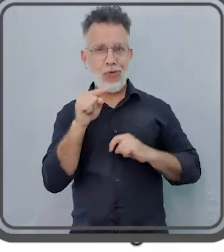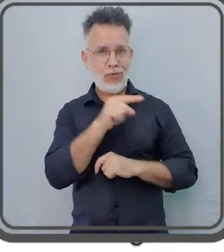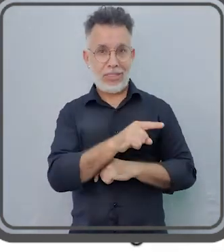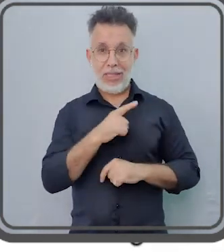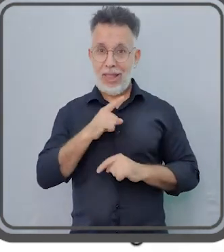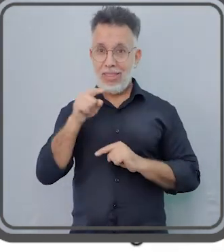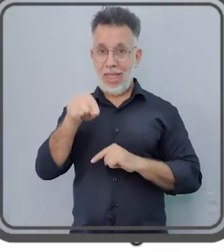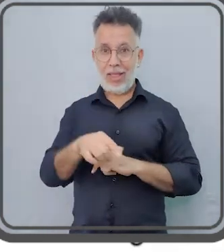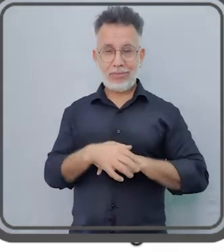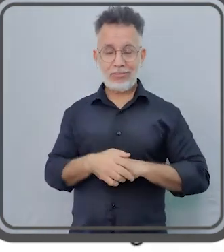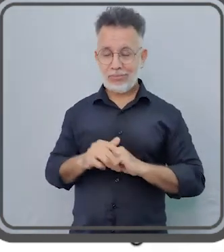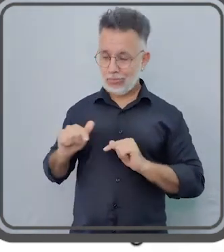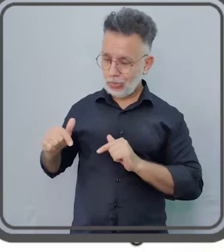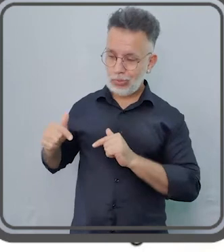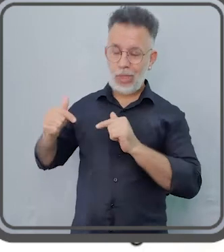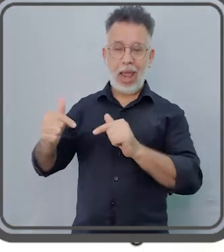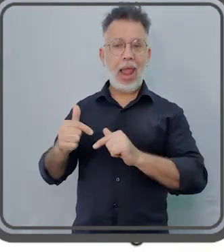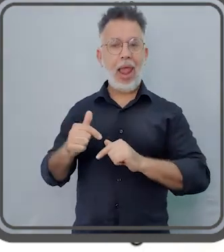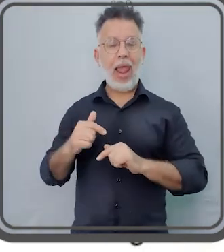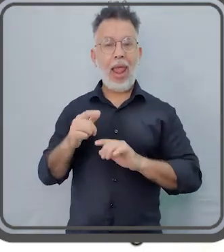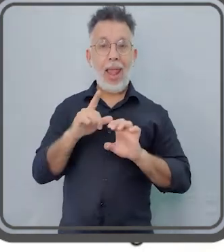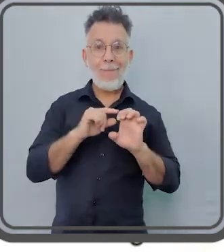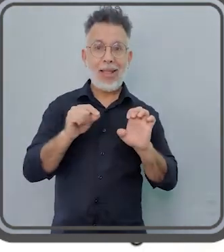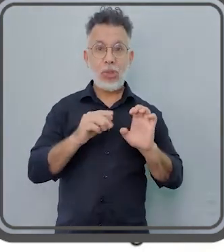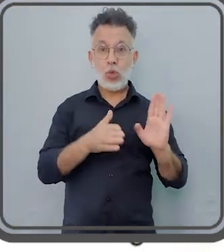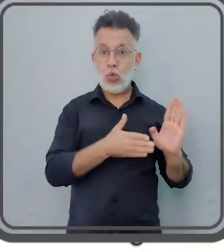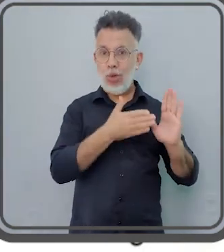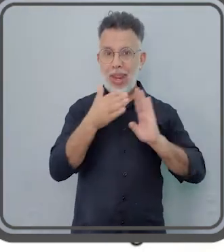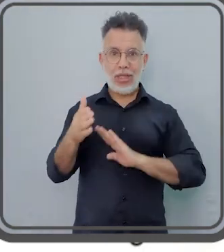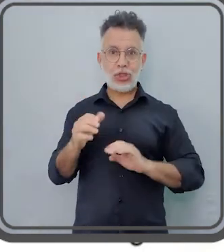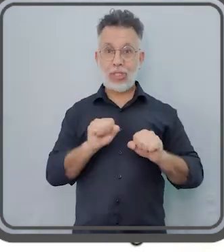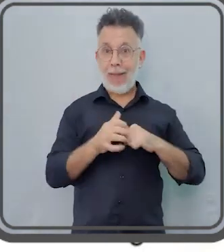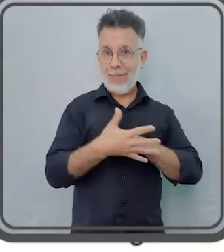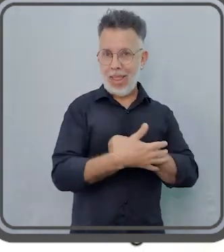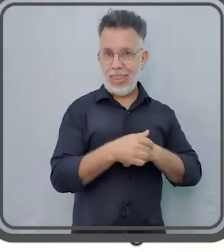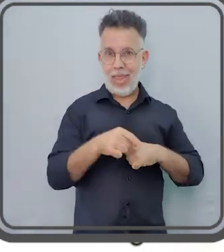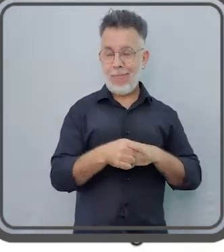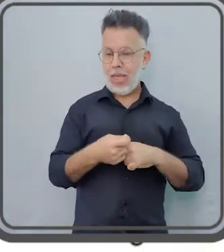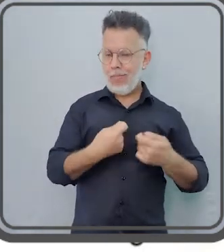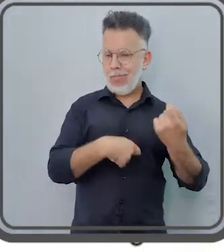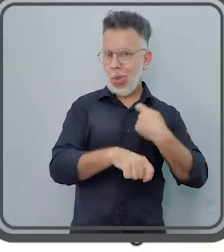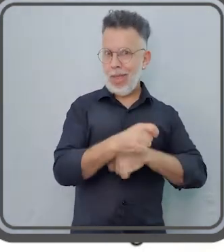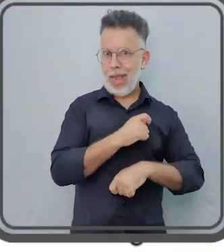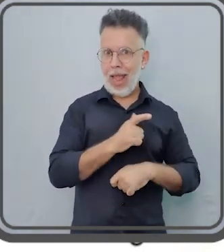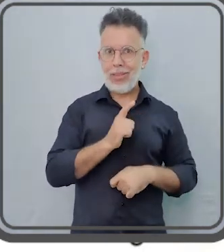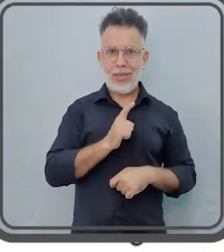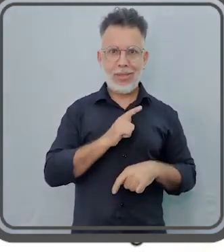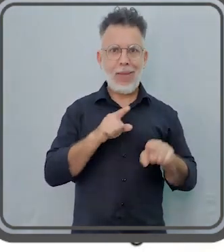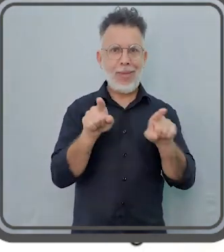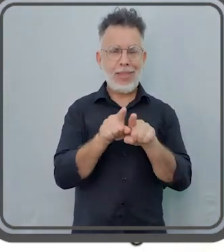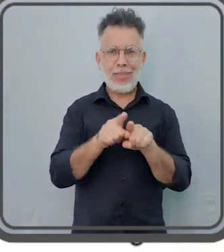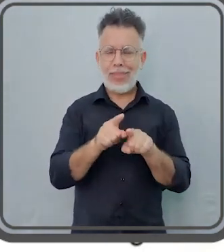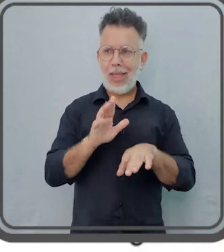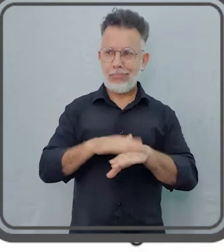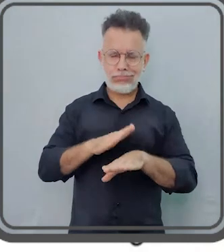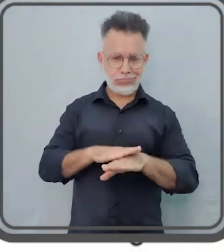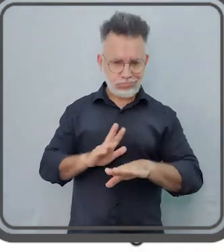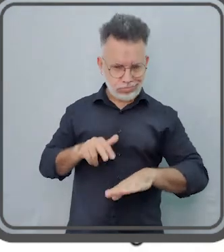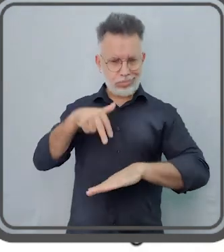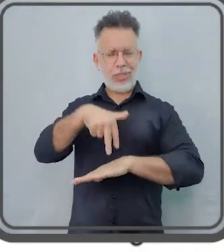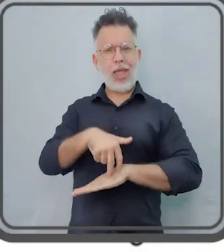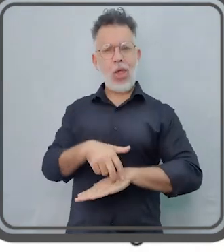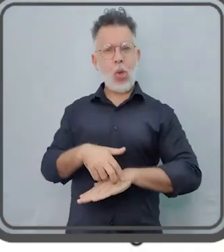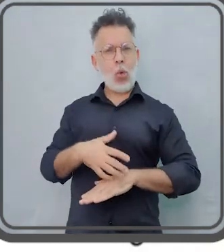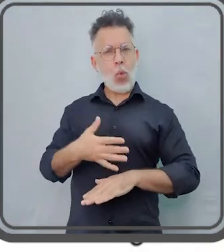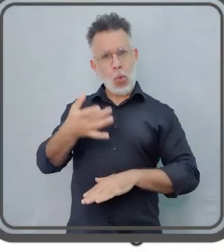jornada empreendedora durante a pandemia, num mercado que requer tanta atitude, consciência e coragem. Para a